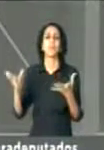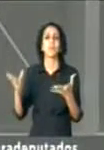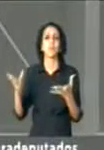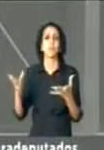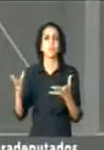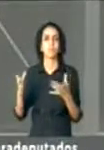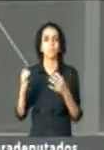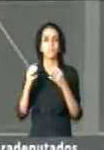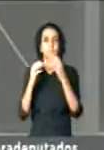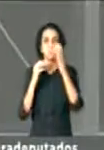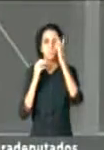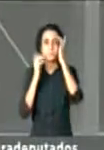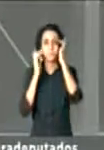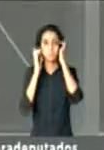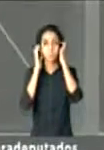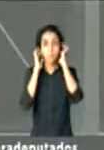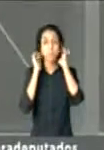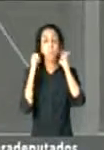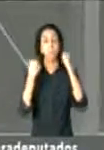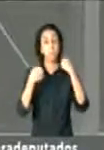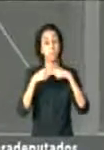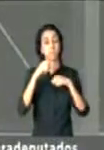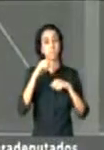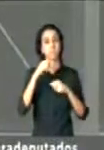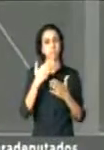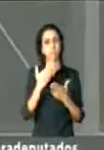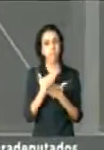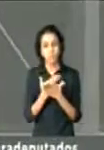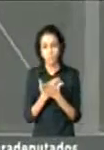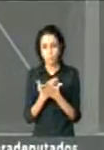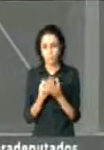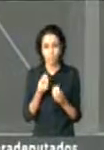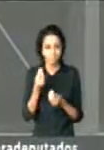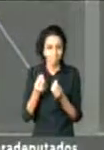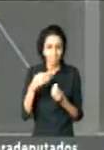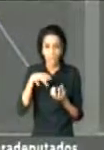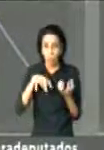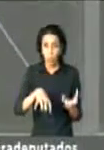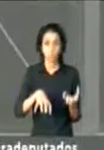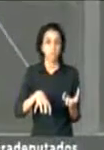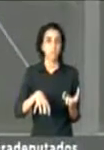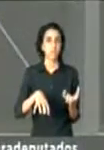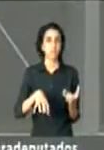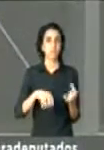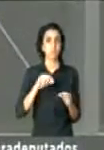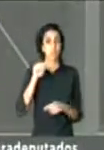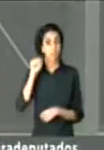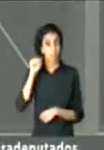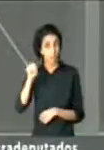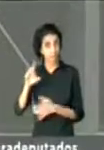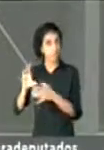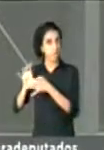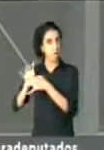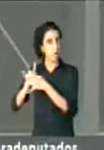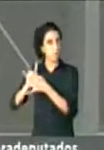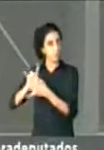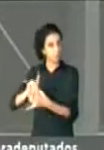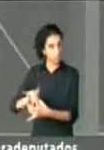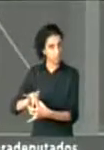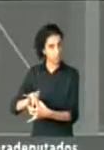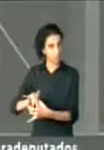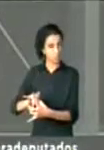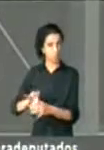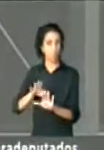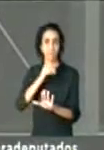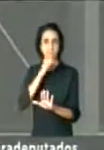modo, senhor presidente, que precisamos estudar uma forma aqui nesta casa, no Congresso Nacional, para, nesses casos em que o Supremo